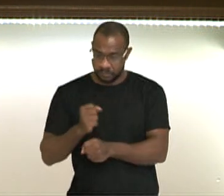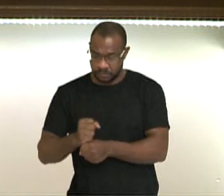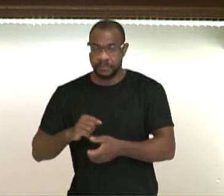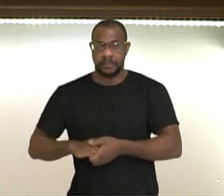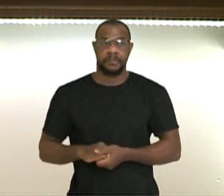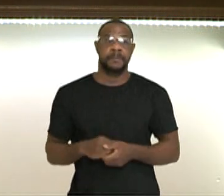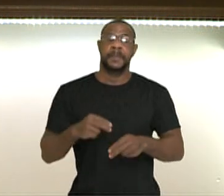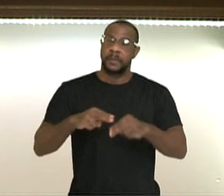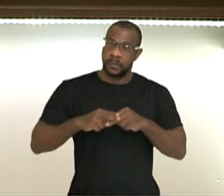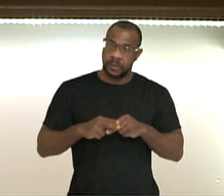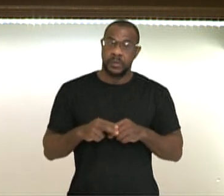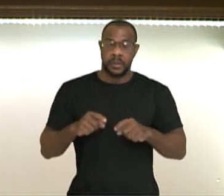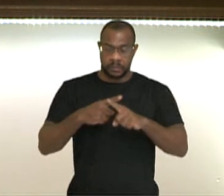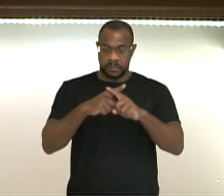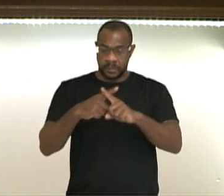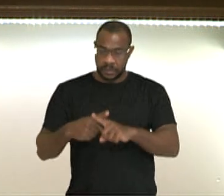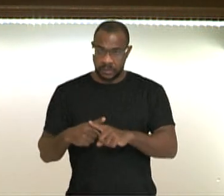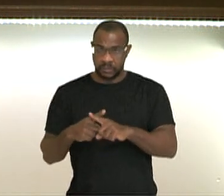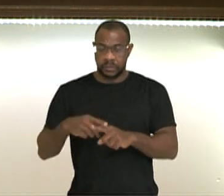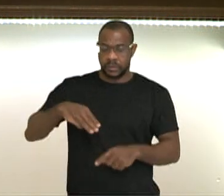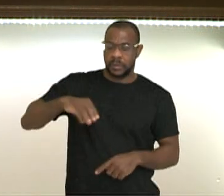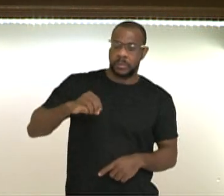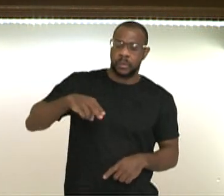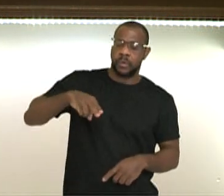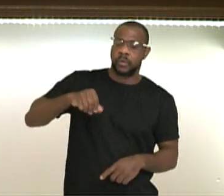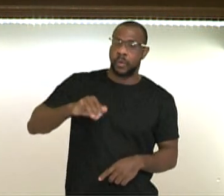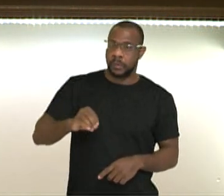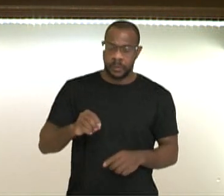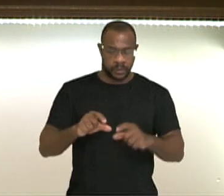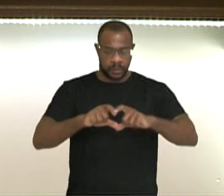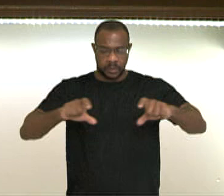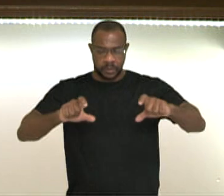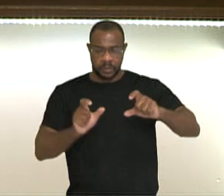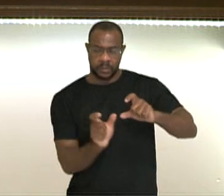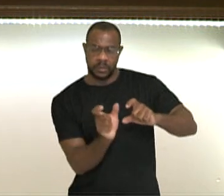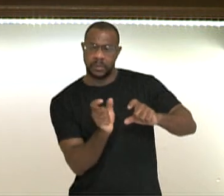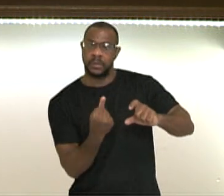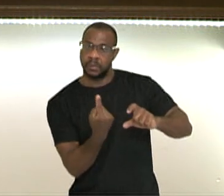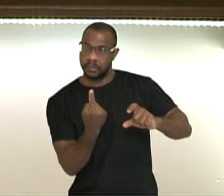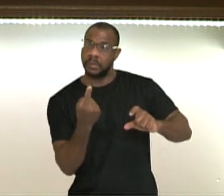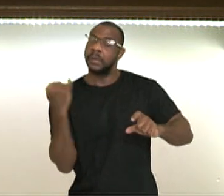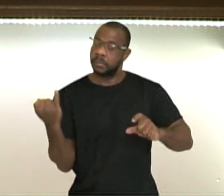multiplicação de monômios é muito importante. Então, faz o seguinte, deixe o teu caderno em ordem,